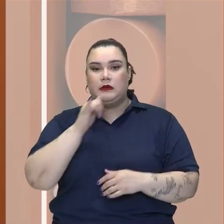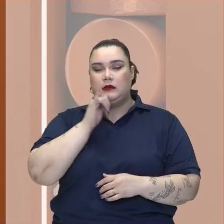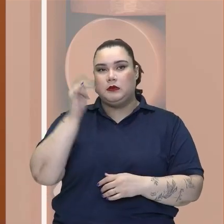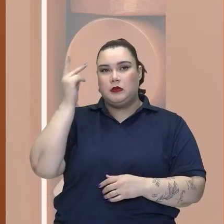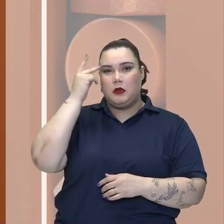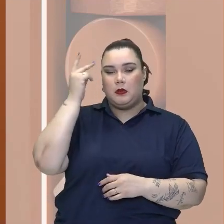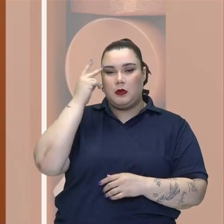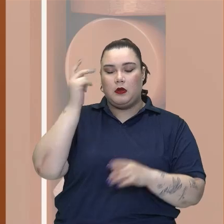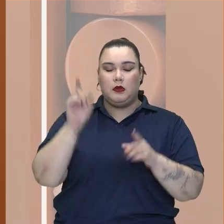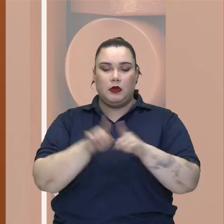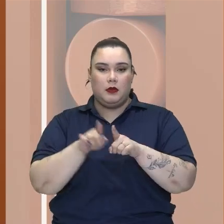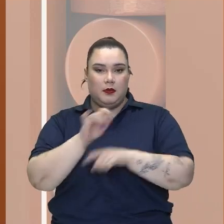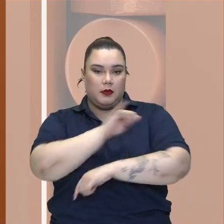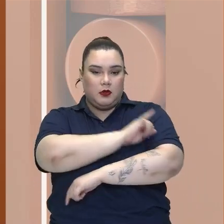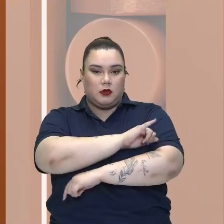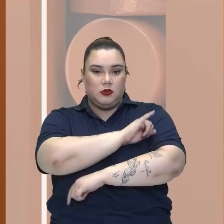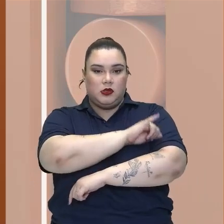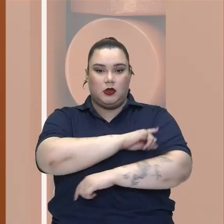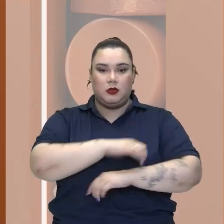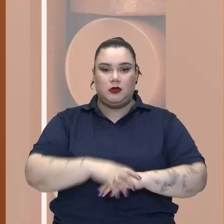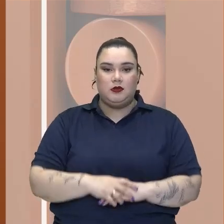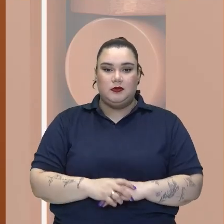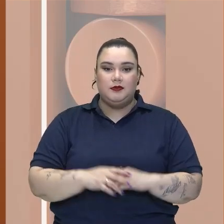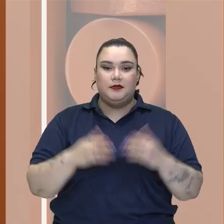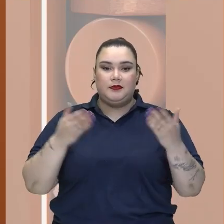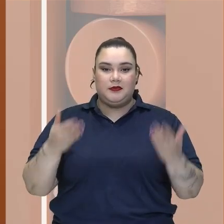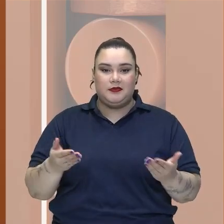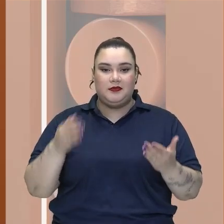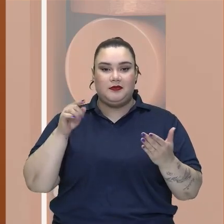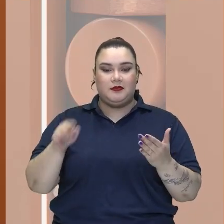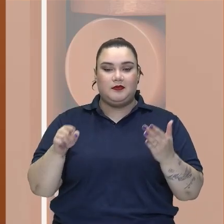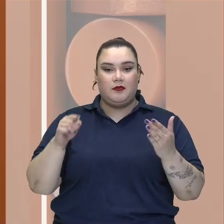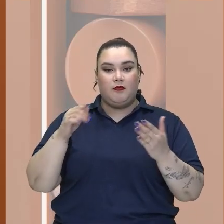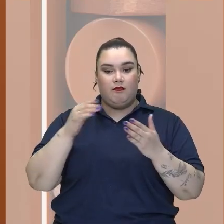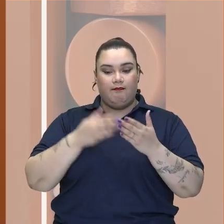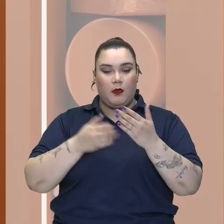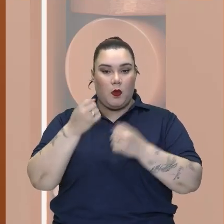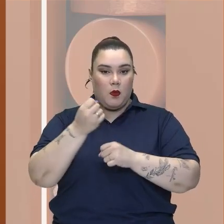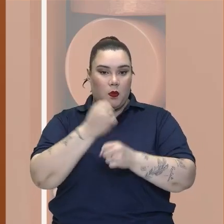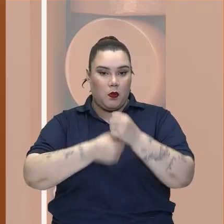Paulo e Rio de Janeiro. Bem, a partir da década de